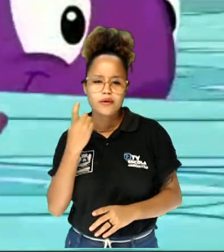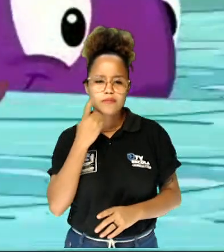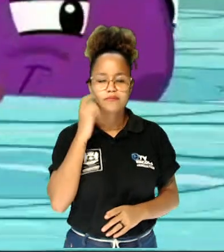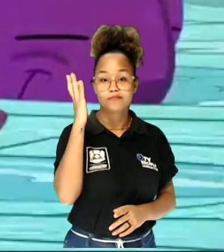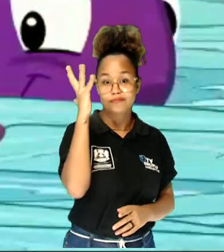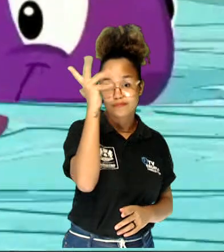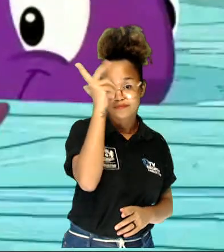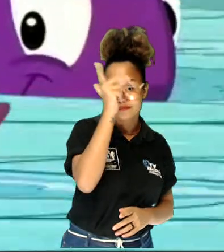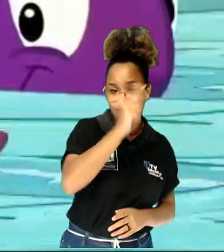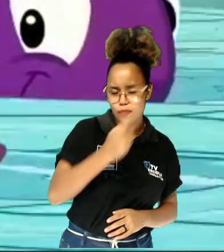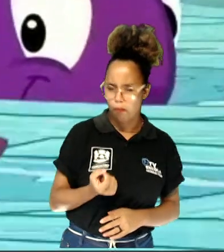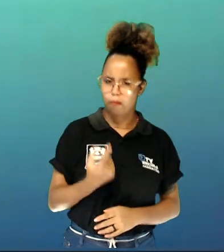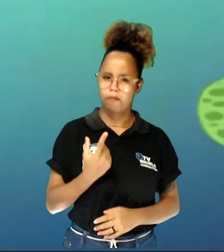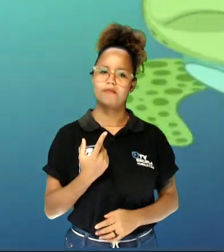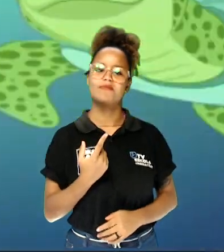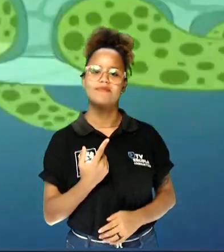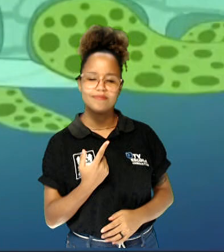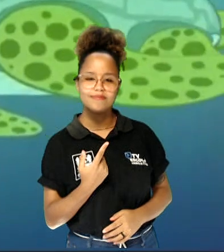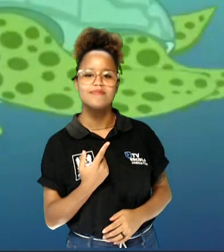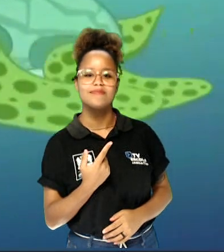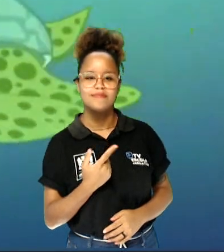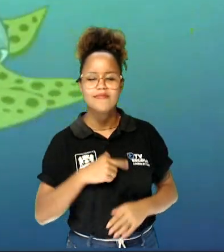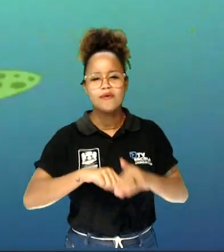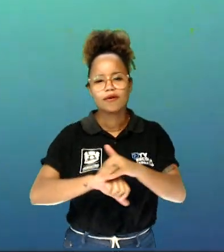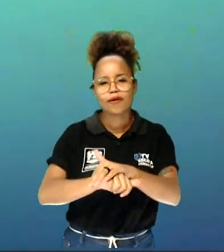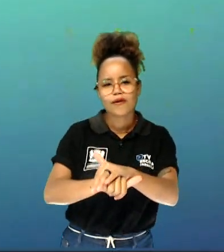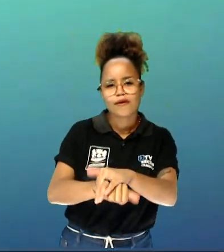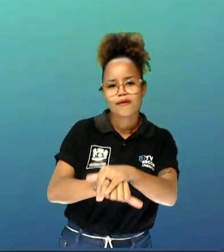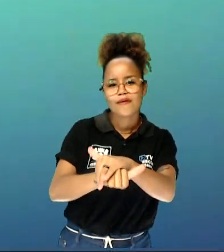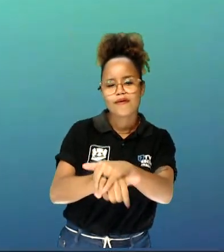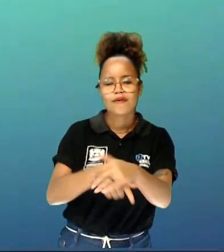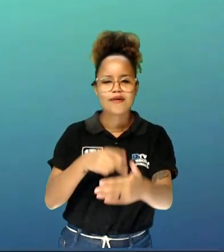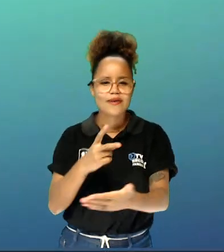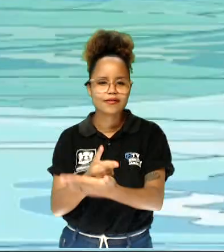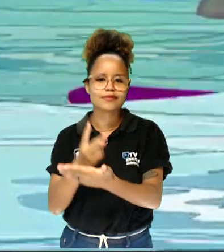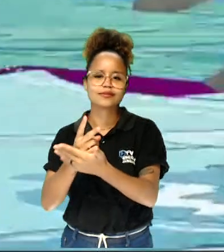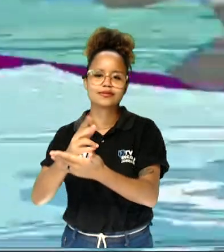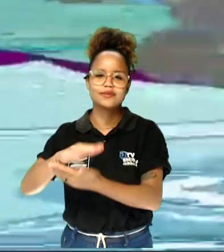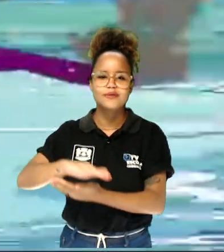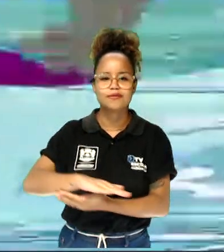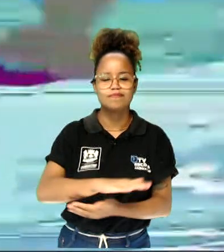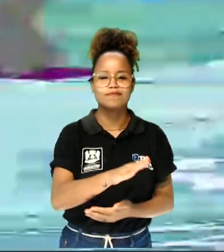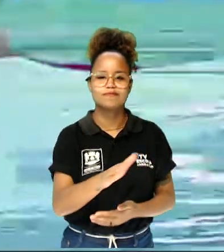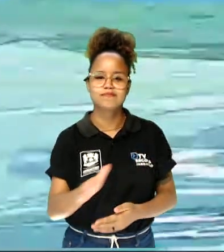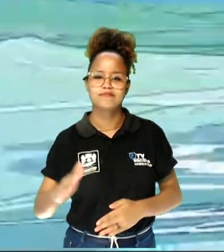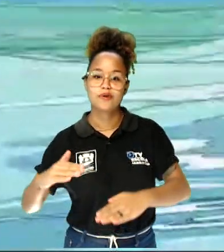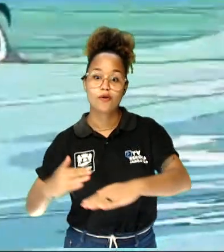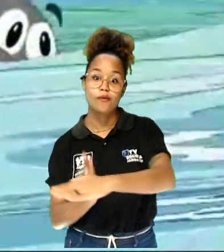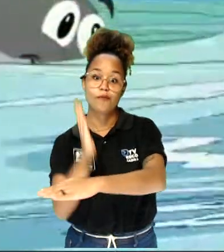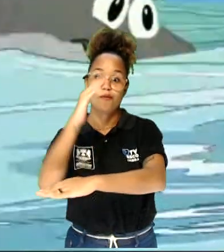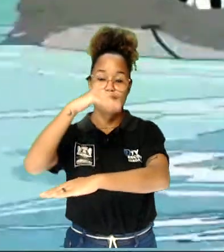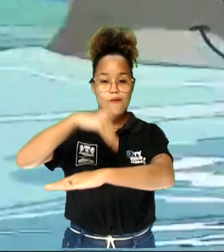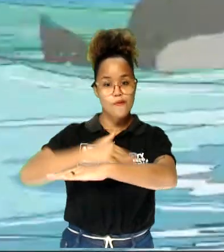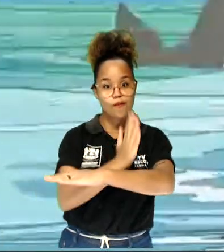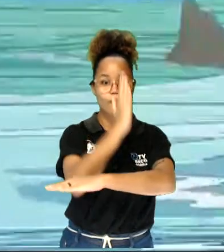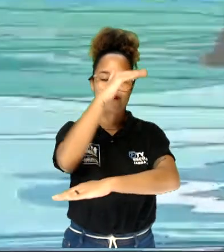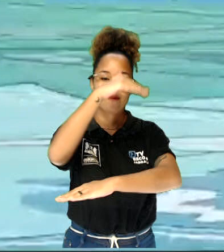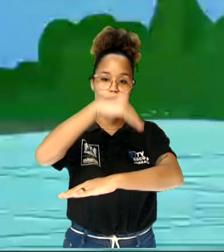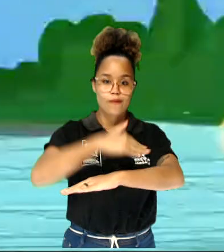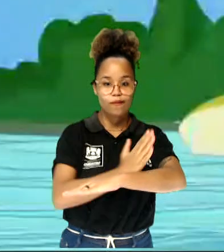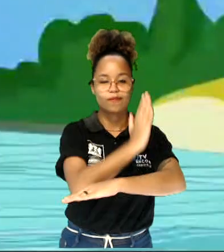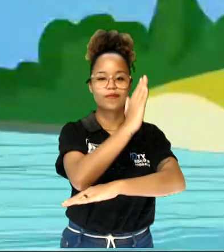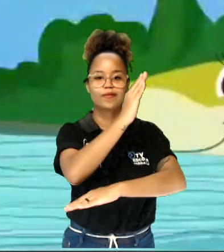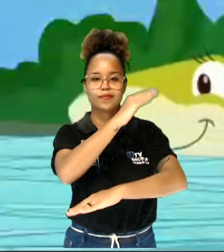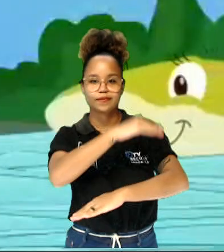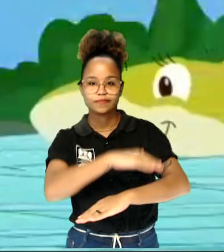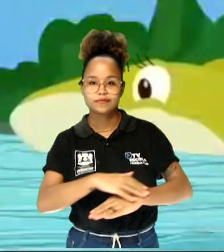tem peixe estranho. A tartaruga está sempre a nadar, e os golfinhos surfando na onda do mar.